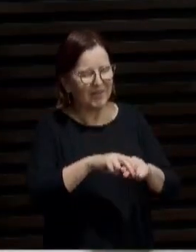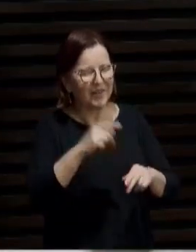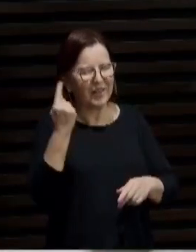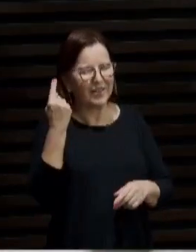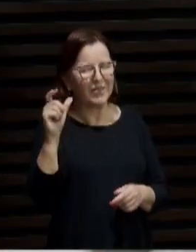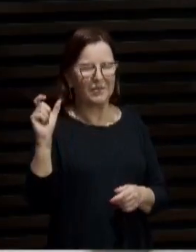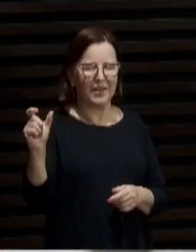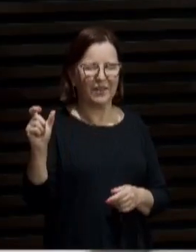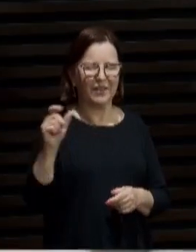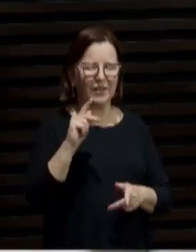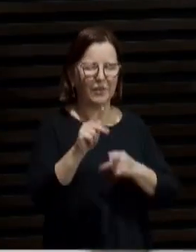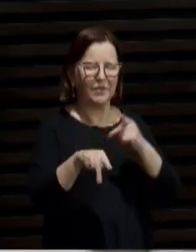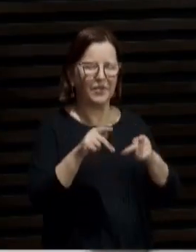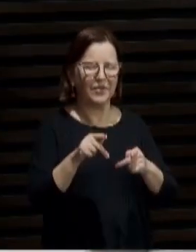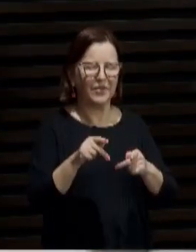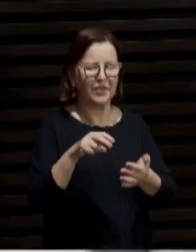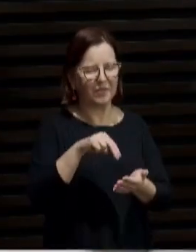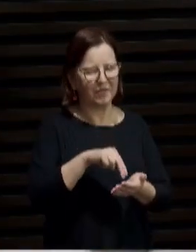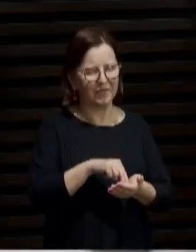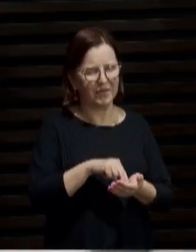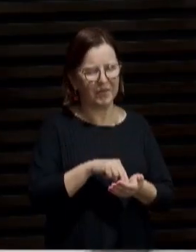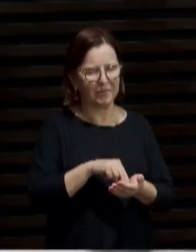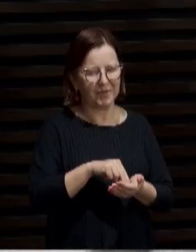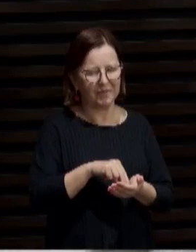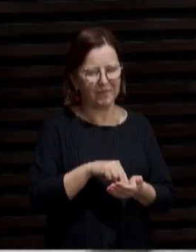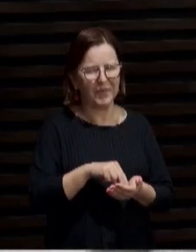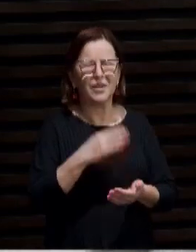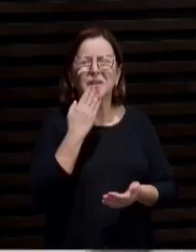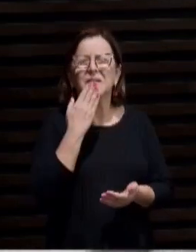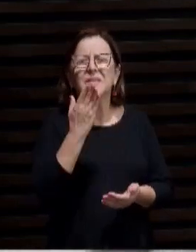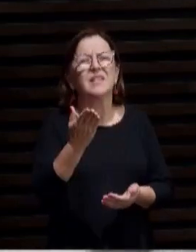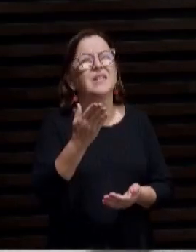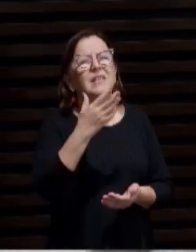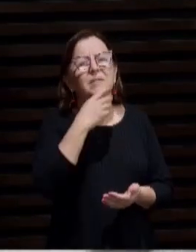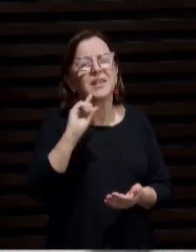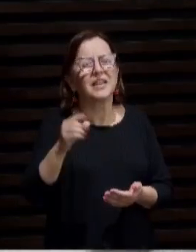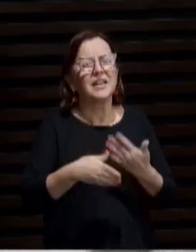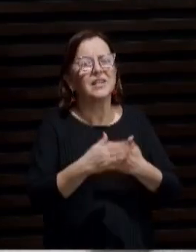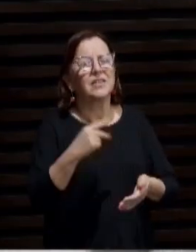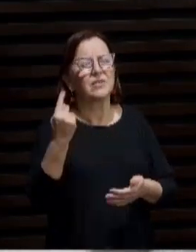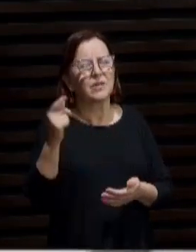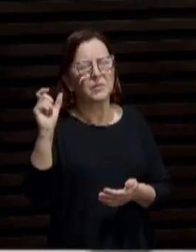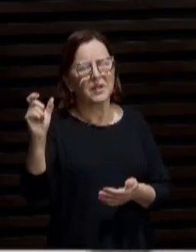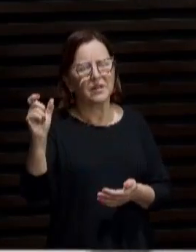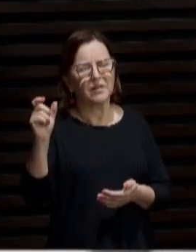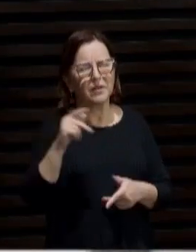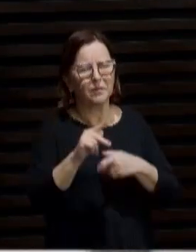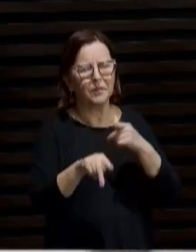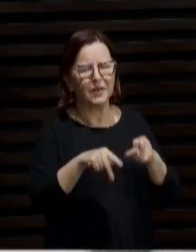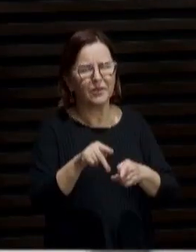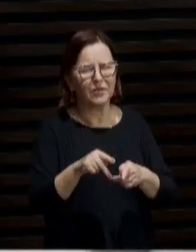foram edificadas, foram incomodadas, e peço, Pai, que através dessa palavra pessoas venham ao